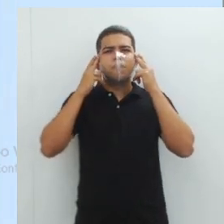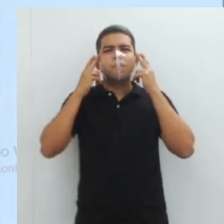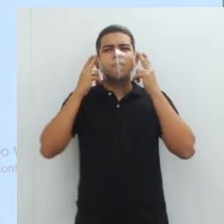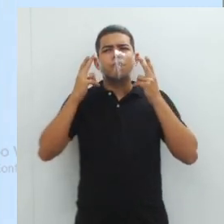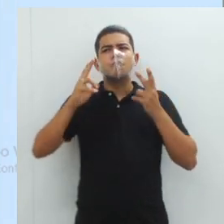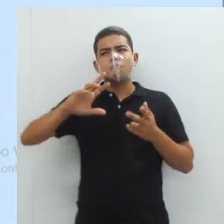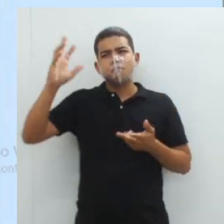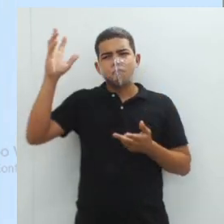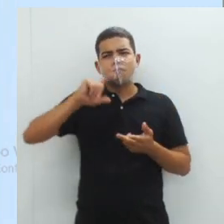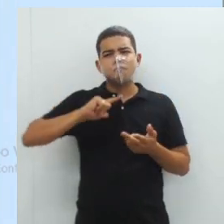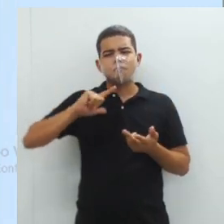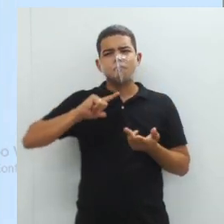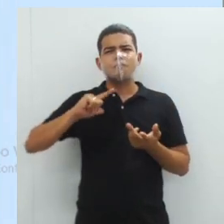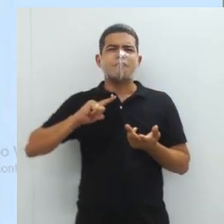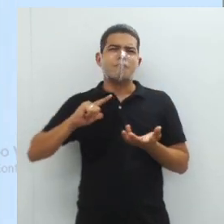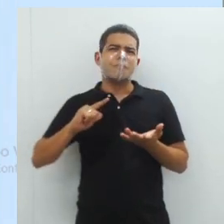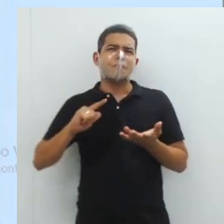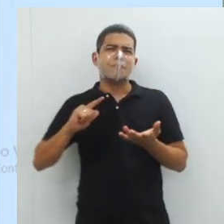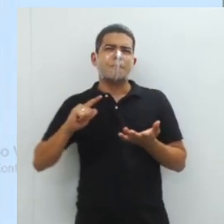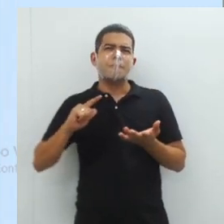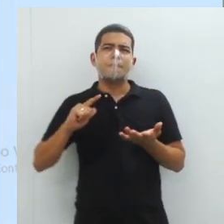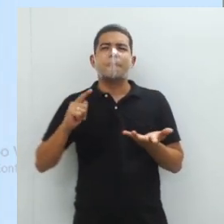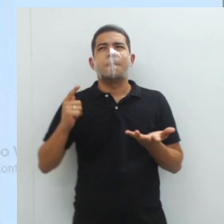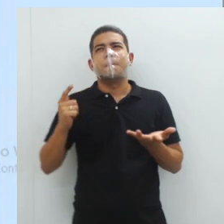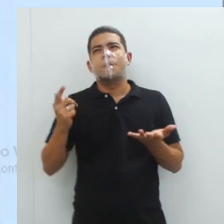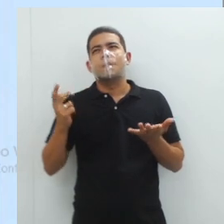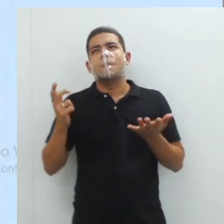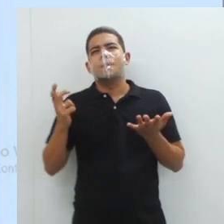exposto, levando ao processo de